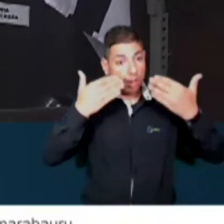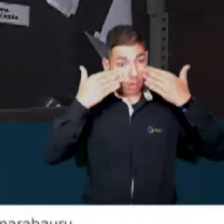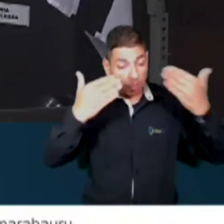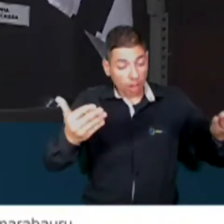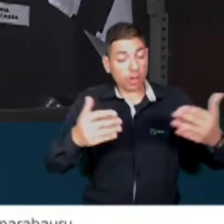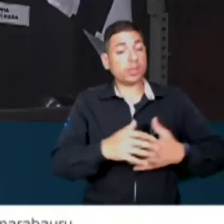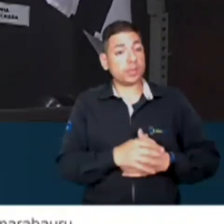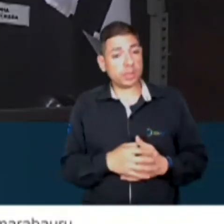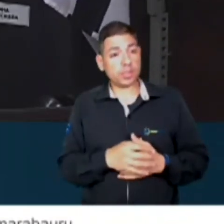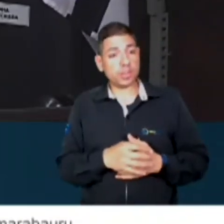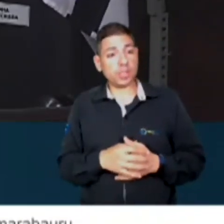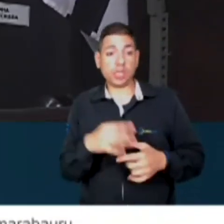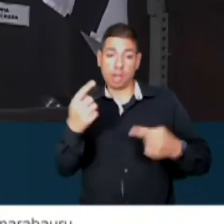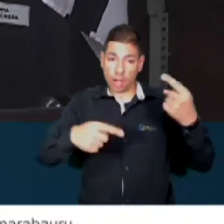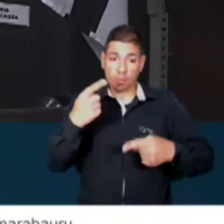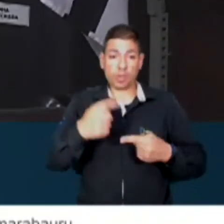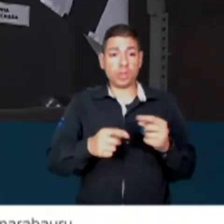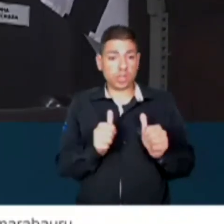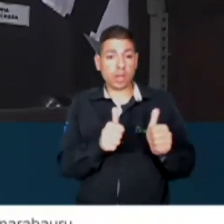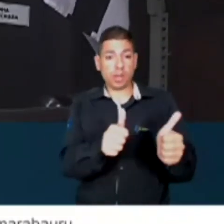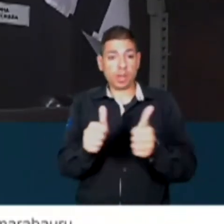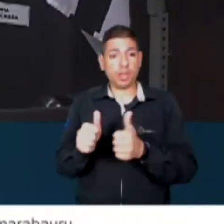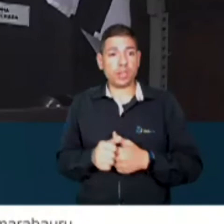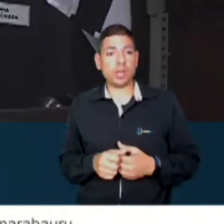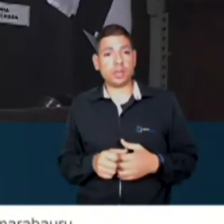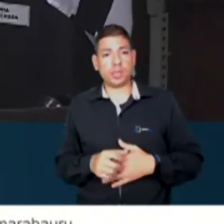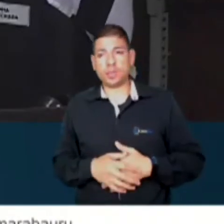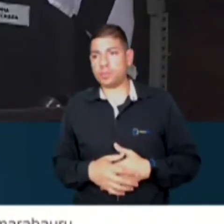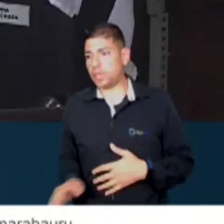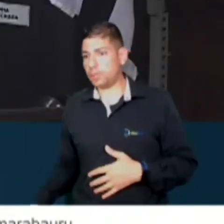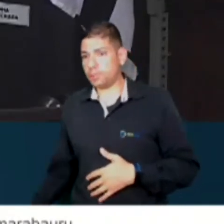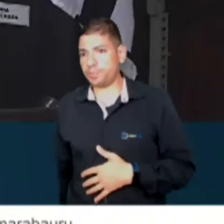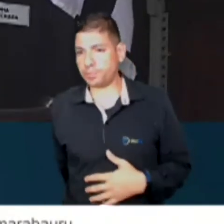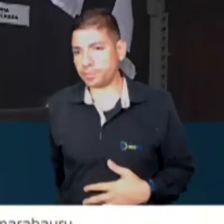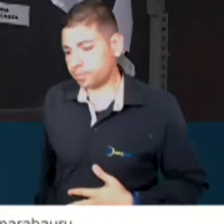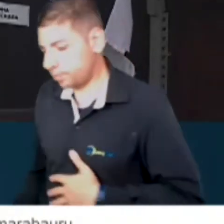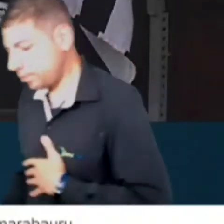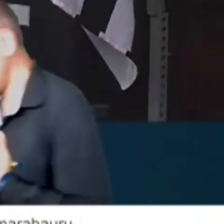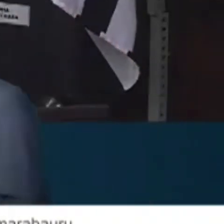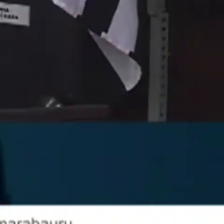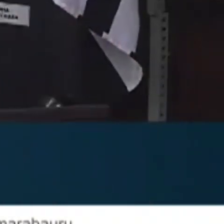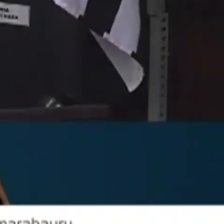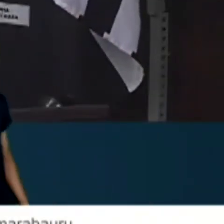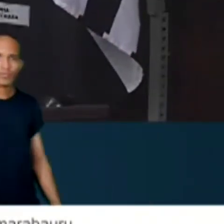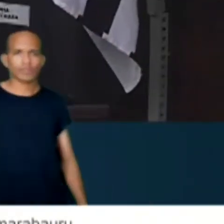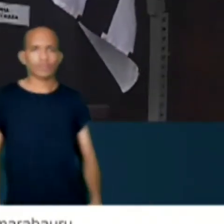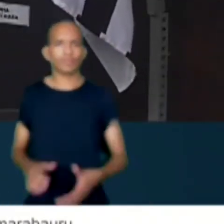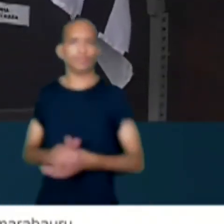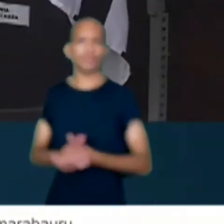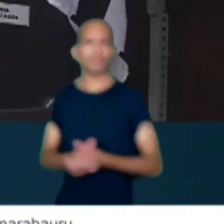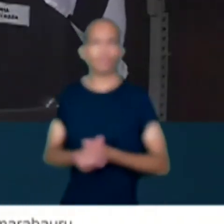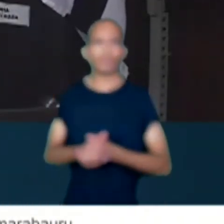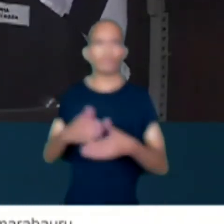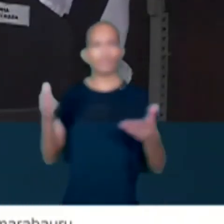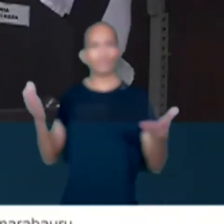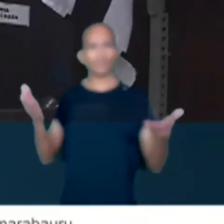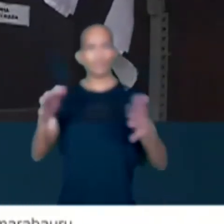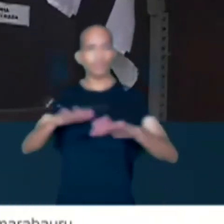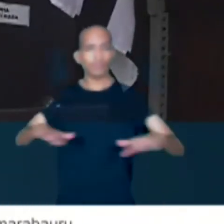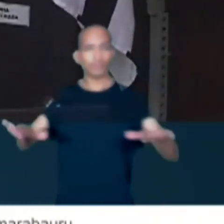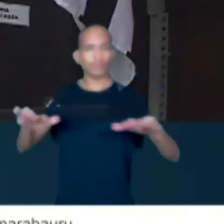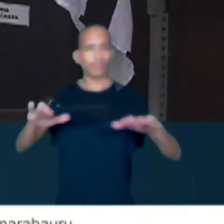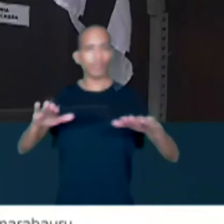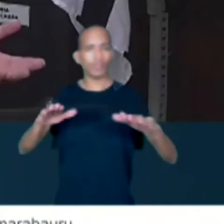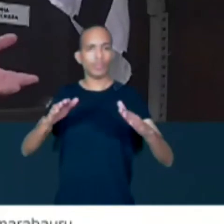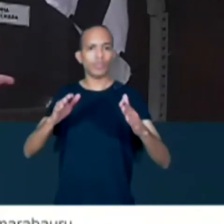tempo que chegava um político em uma determinada região da cidade ou da cidade, no meio de comunicação, que falasse uma série